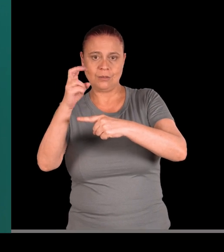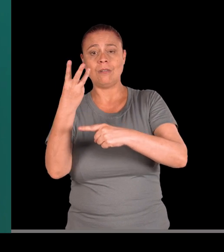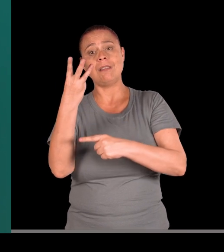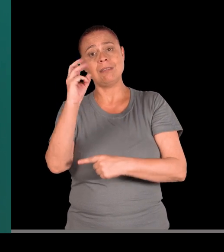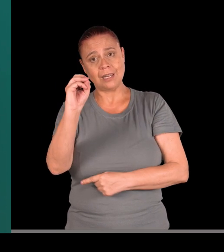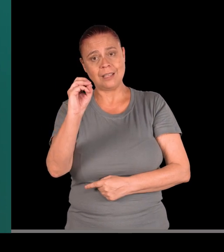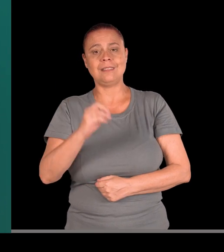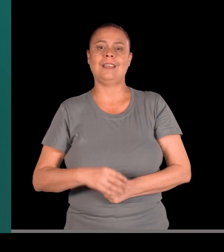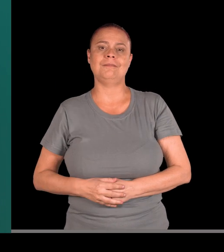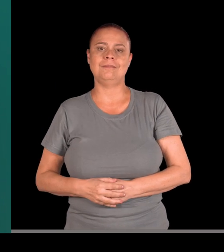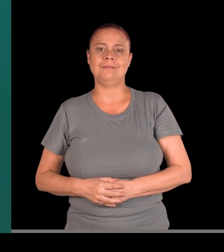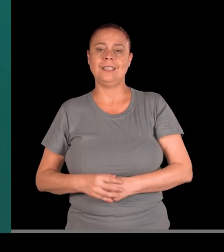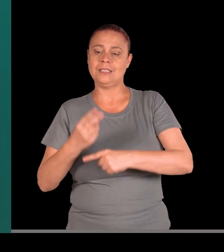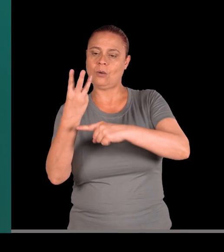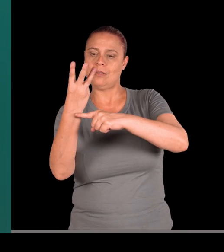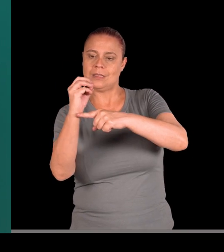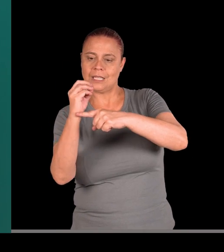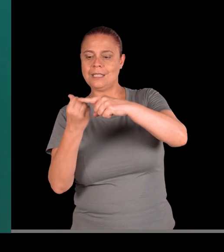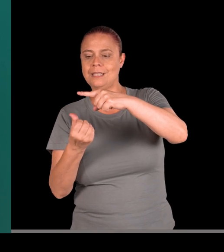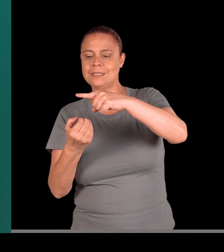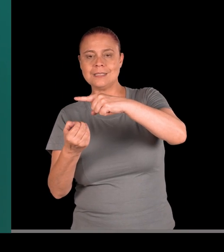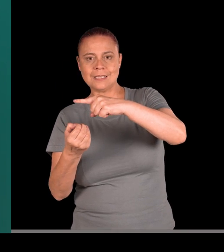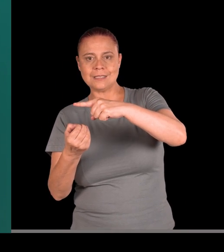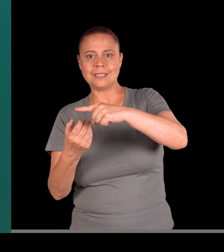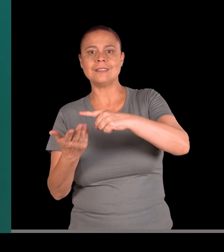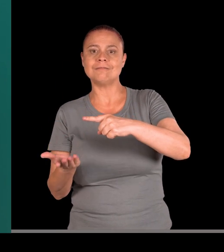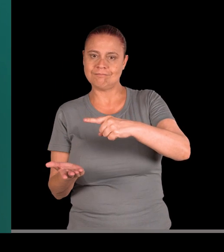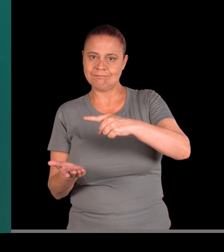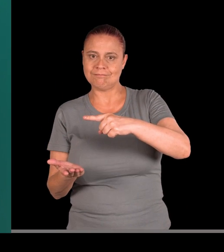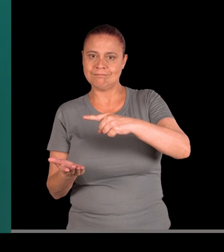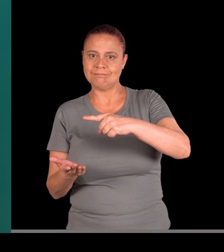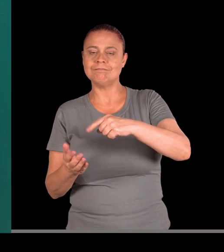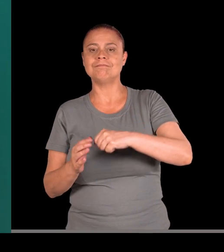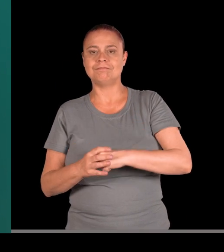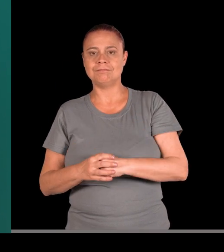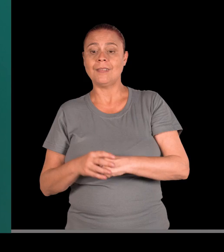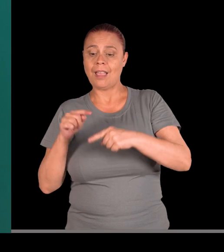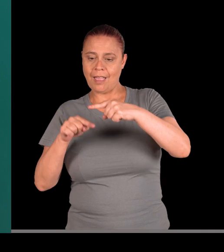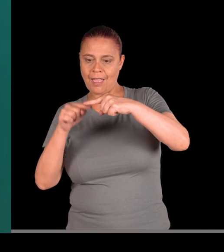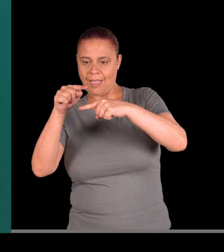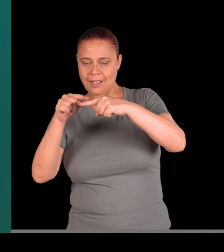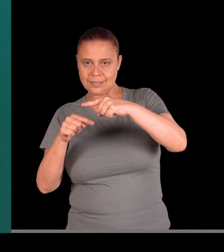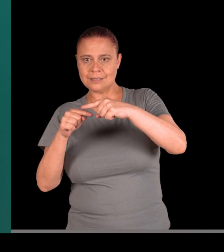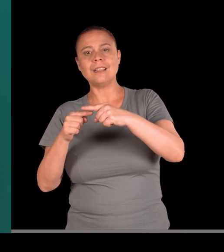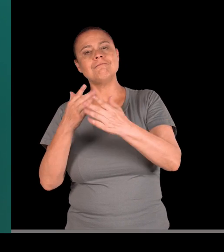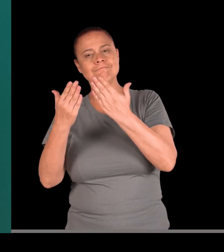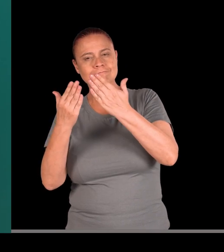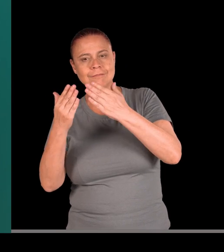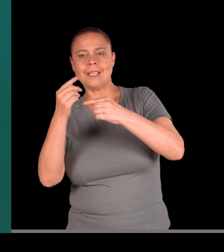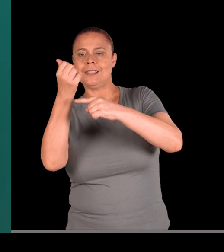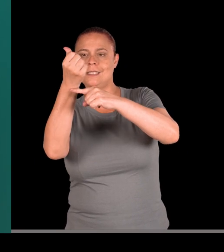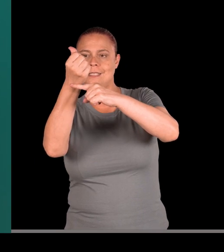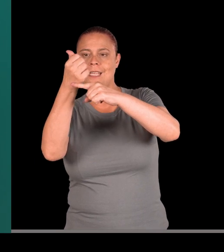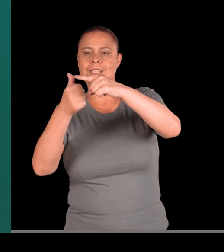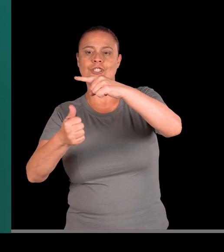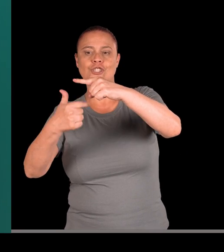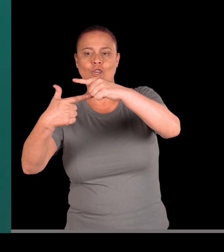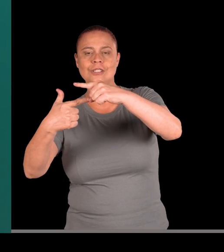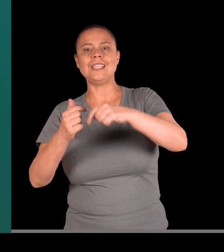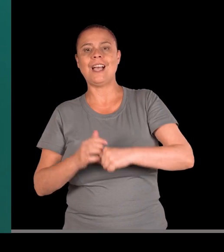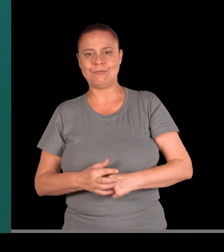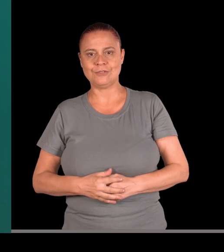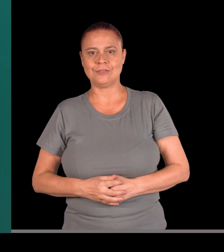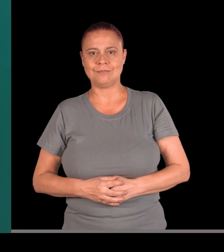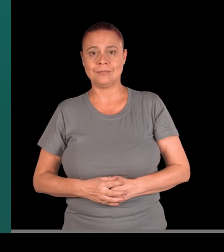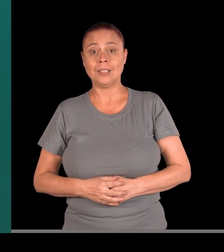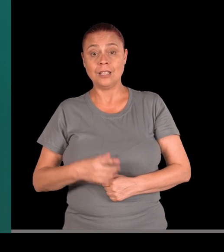5, 30. Tenho aqui, olha, 30 sessentavos é uma fração equivalente a 6 dozeavos.